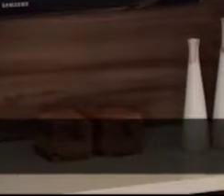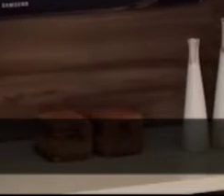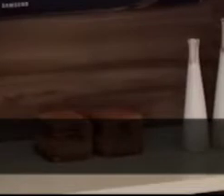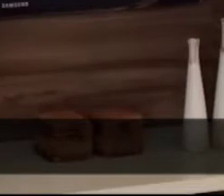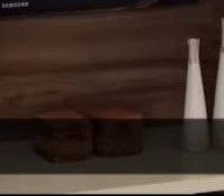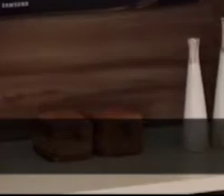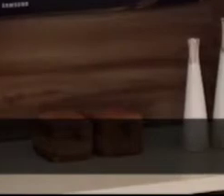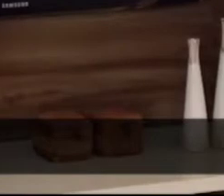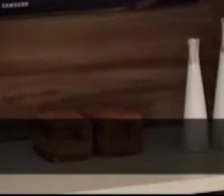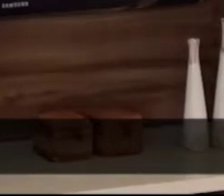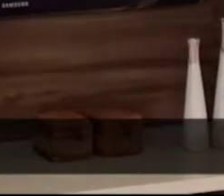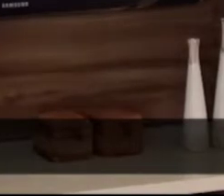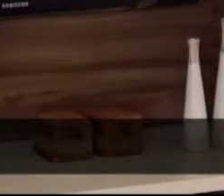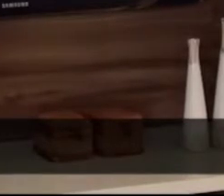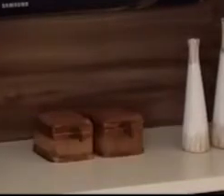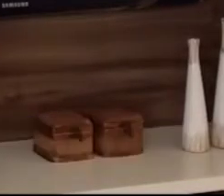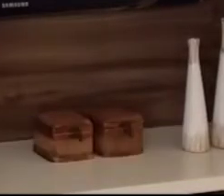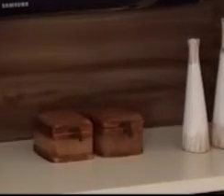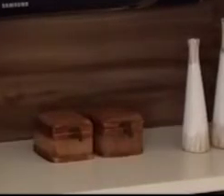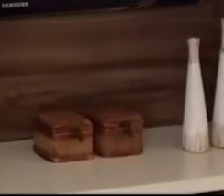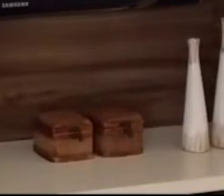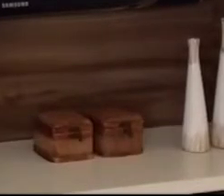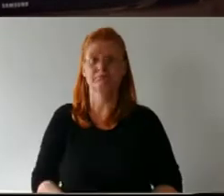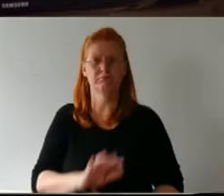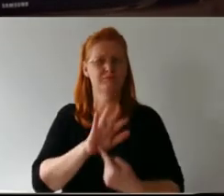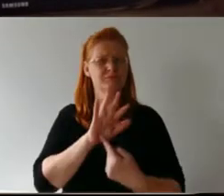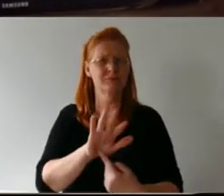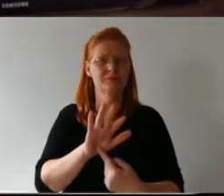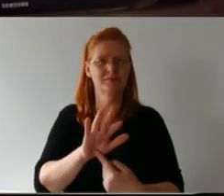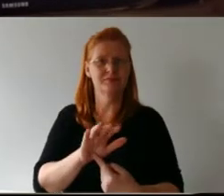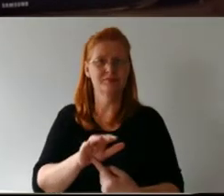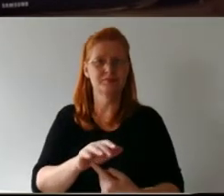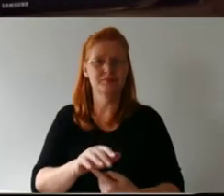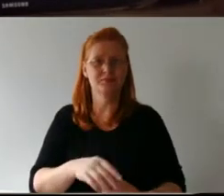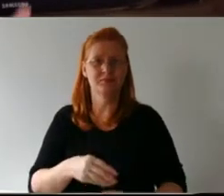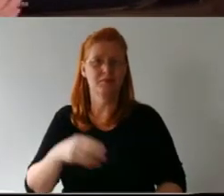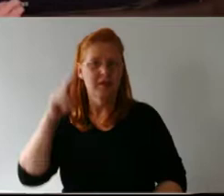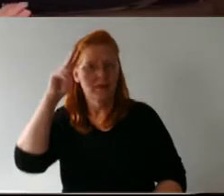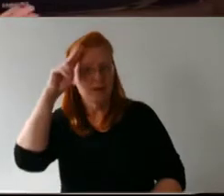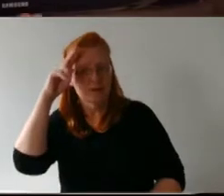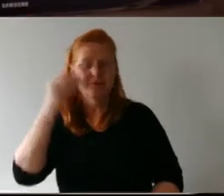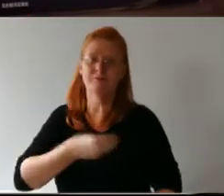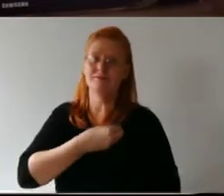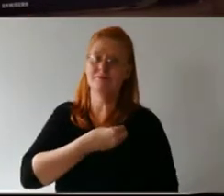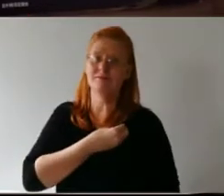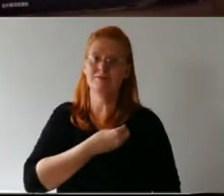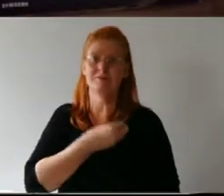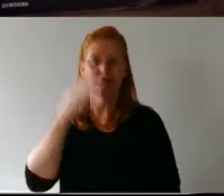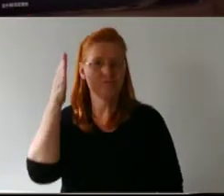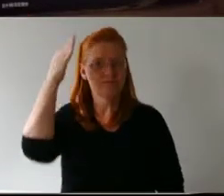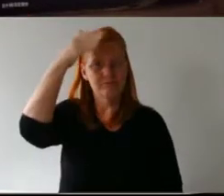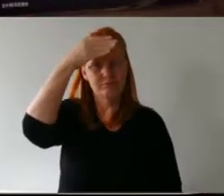Eu sou a Rosélia e esse é o meu sinal. Eu vou apresentar a biografia de Gilles